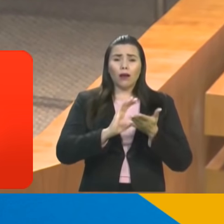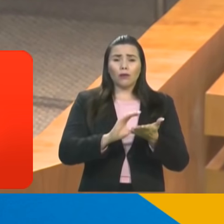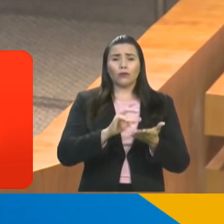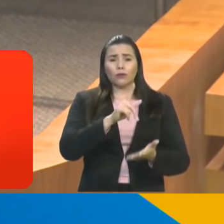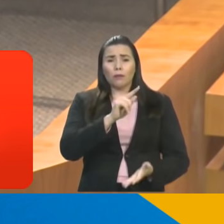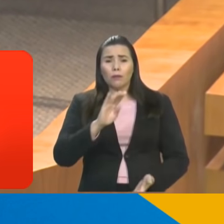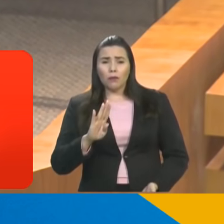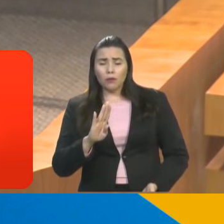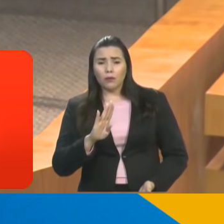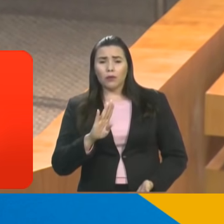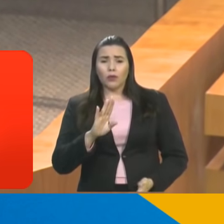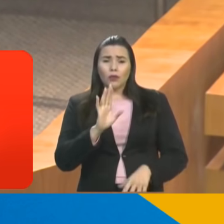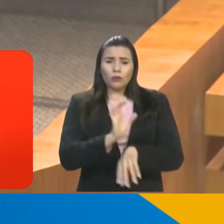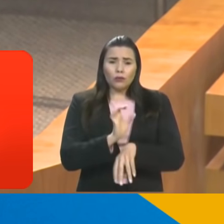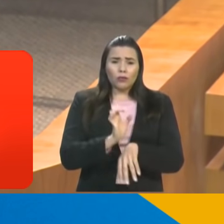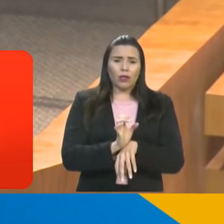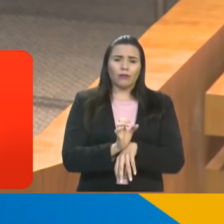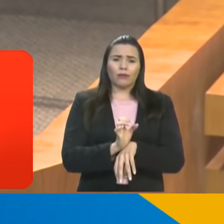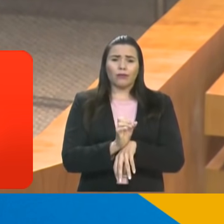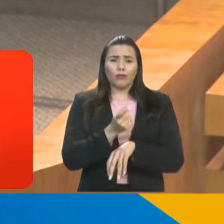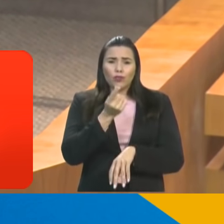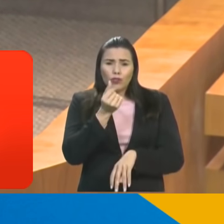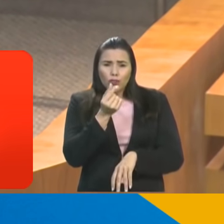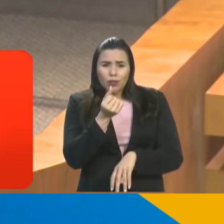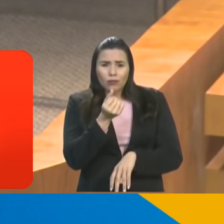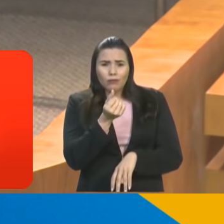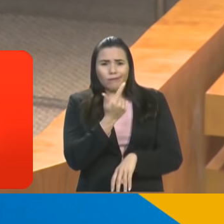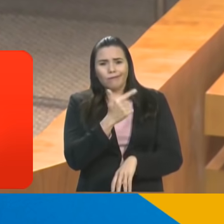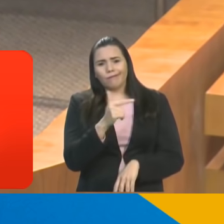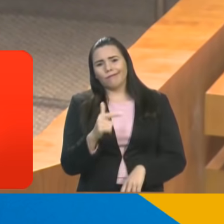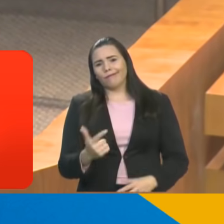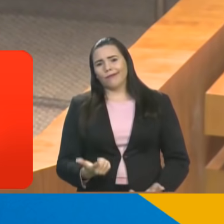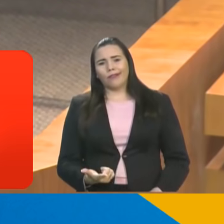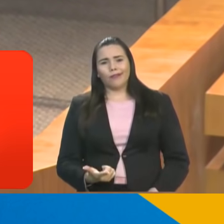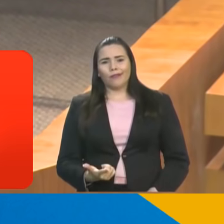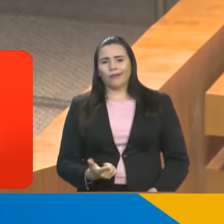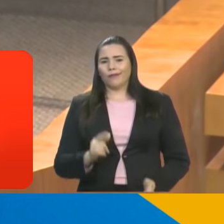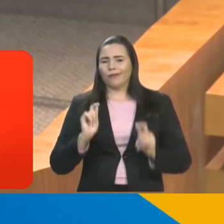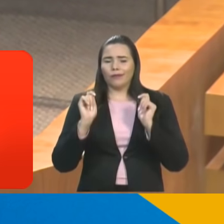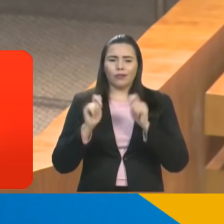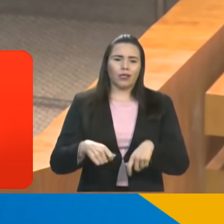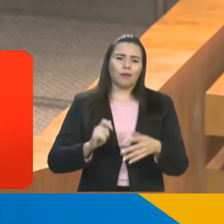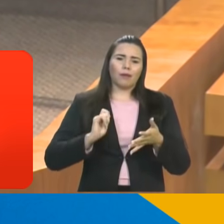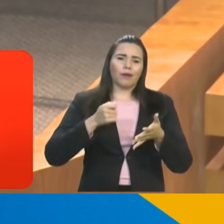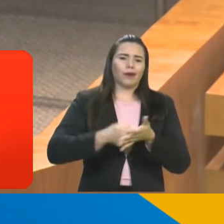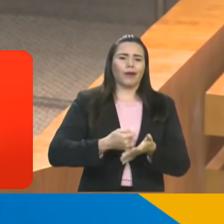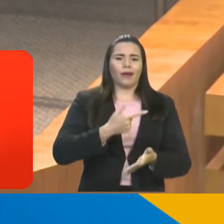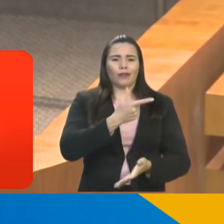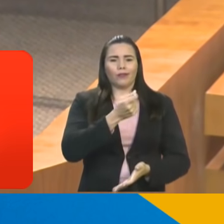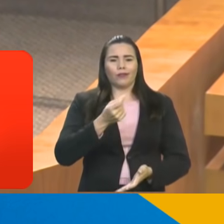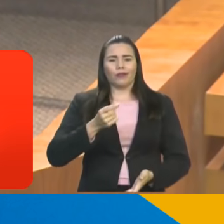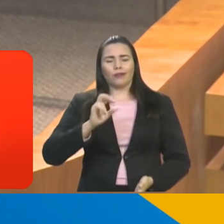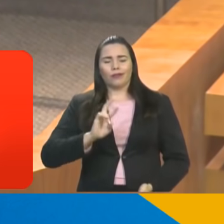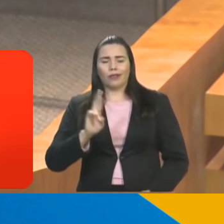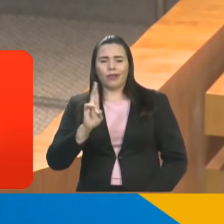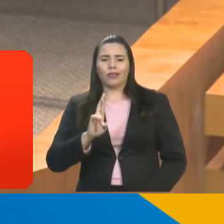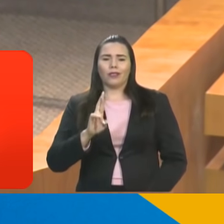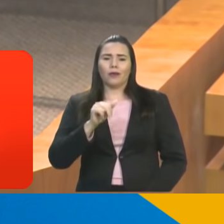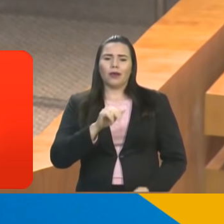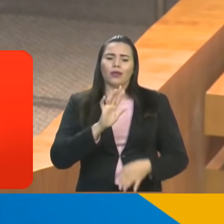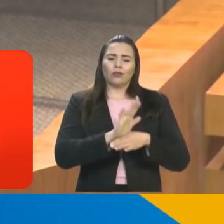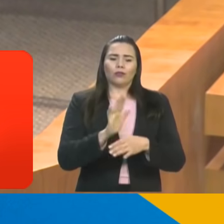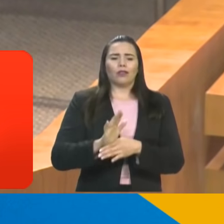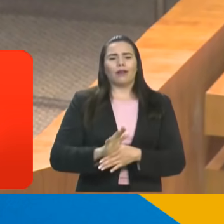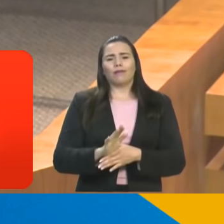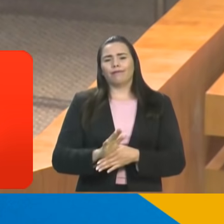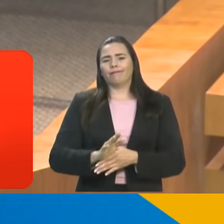de arcar com R$ 200 para atender milhares de famílias, porque aqui no Maranhão